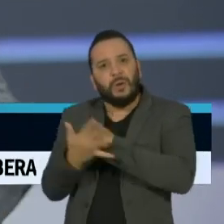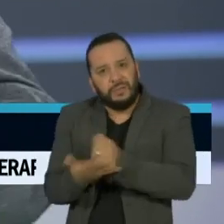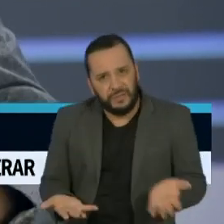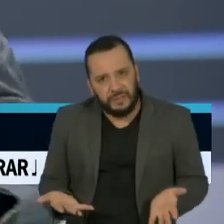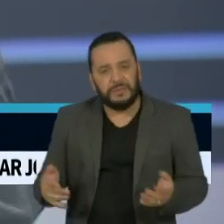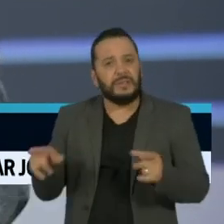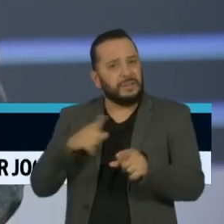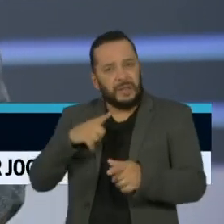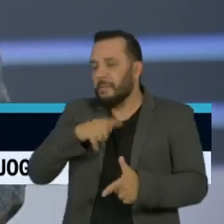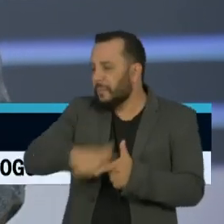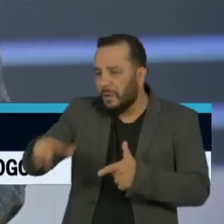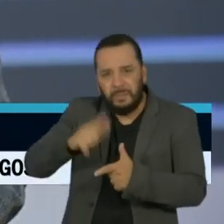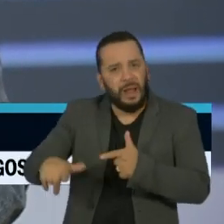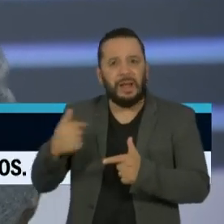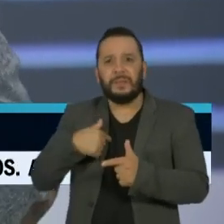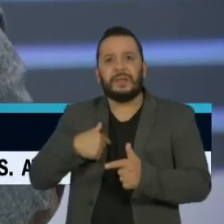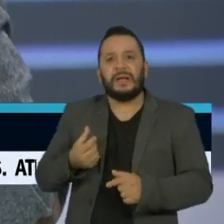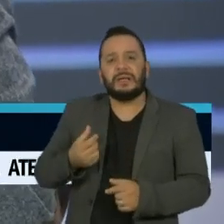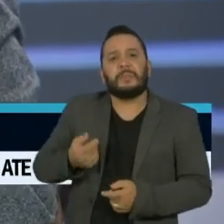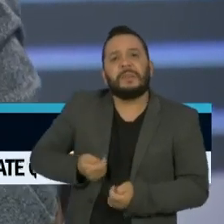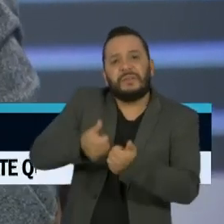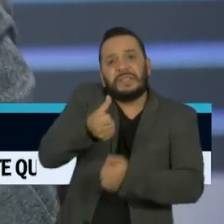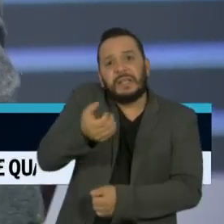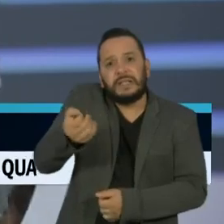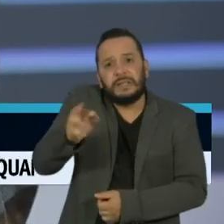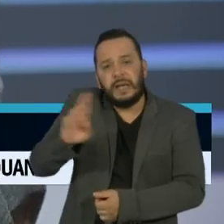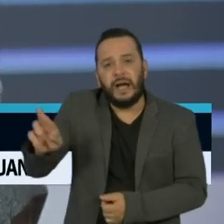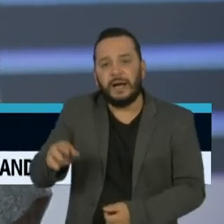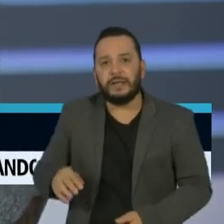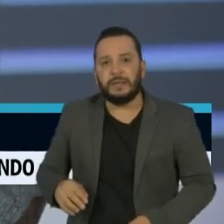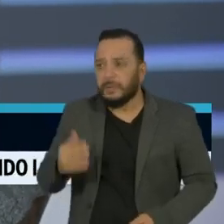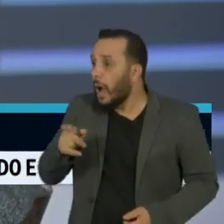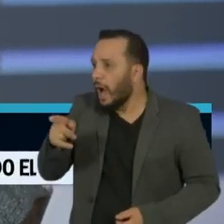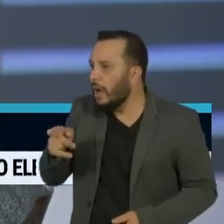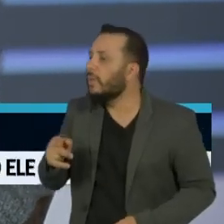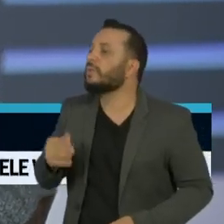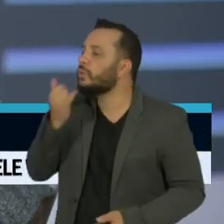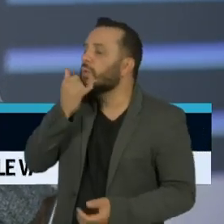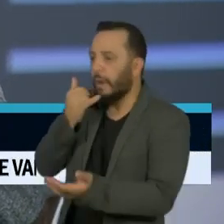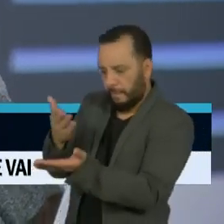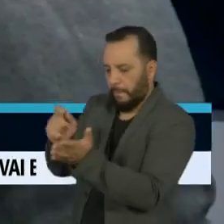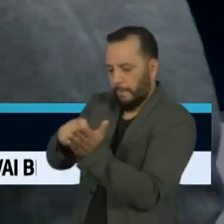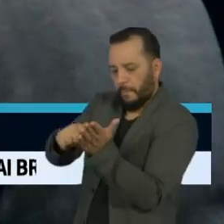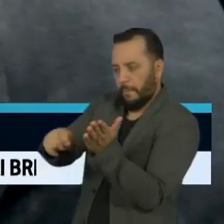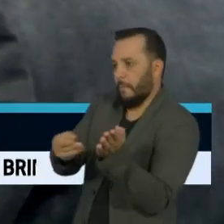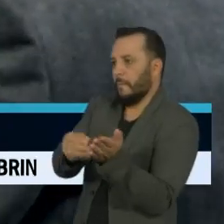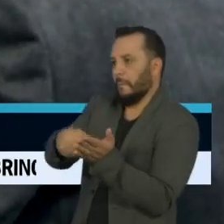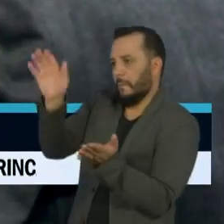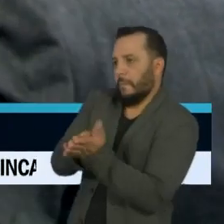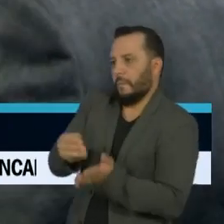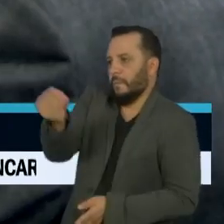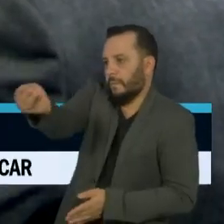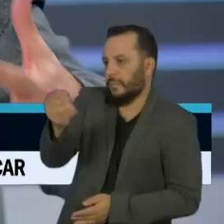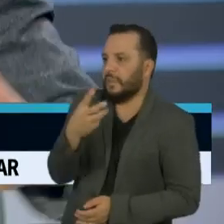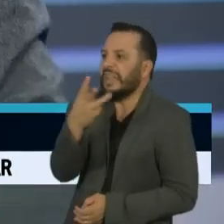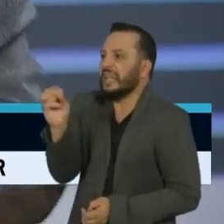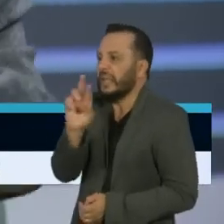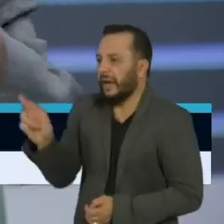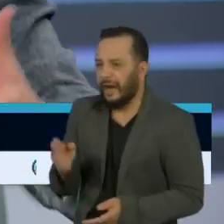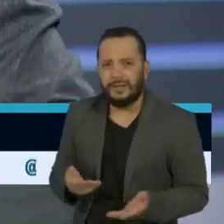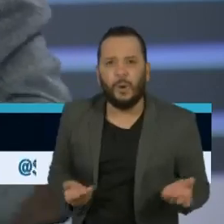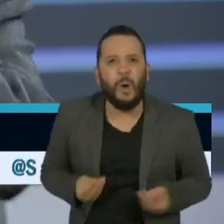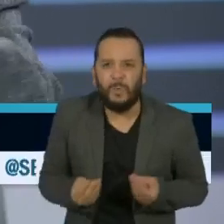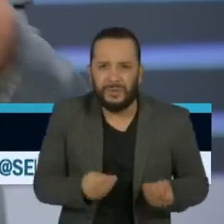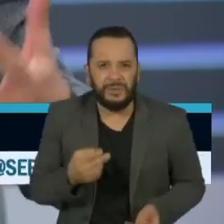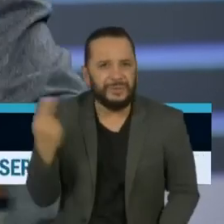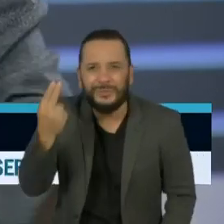parafernália, recebem R$600, aí de repente você pega ela na rua e multa ela em R$300? Então, assim, isso